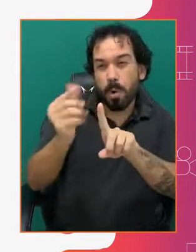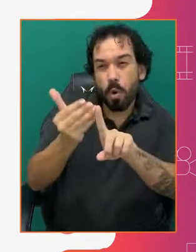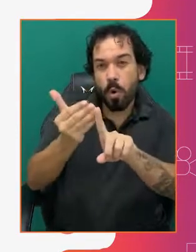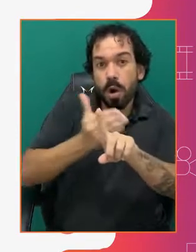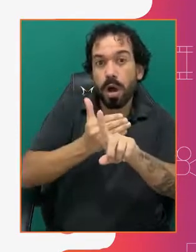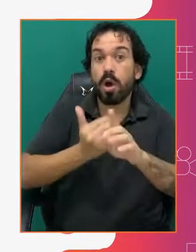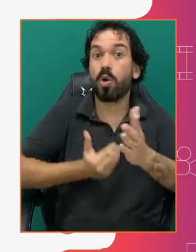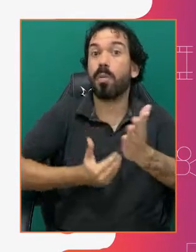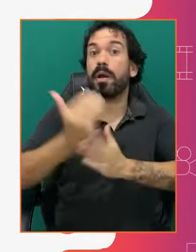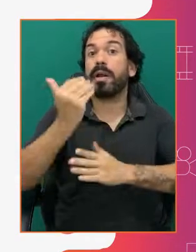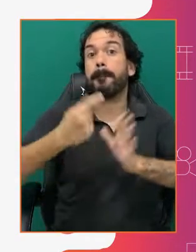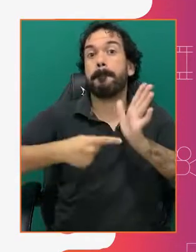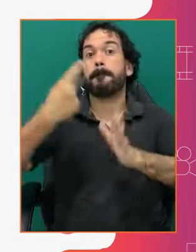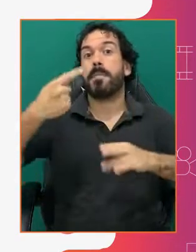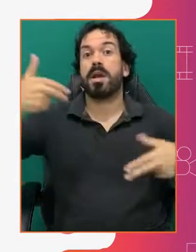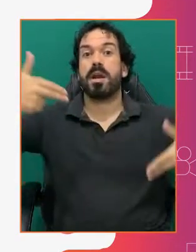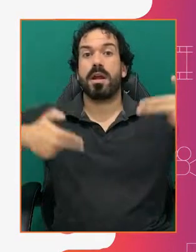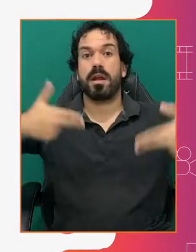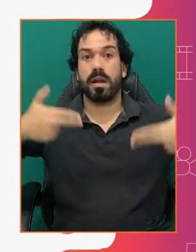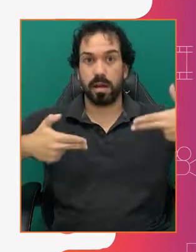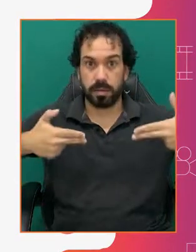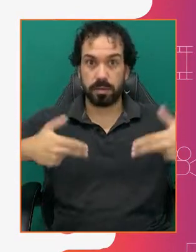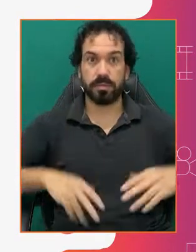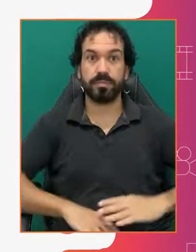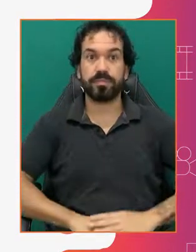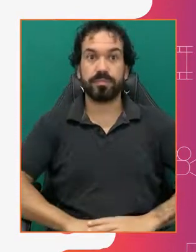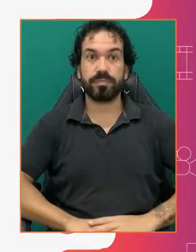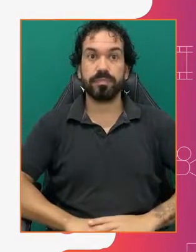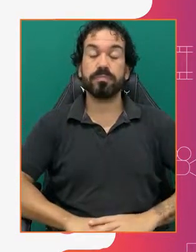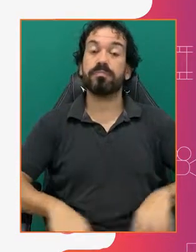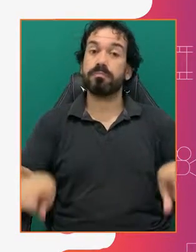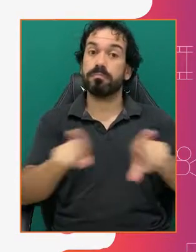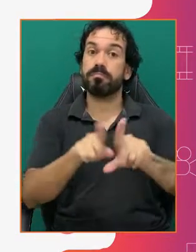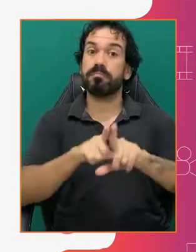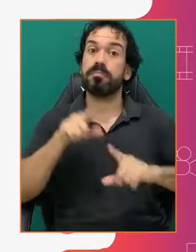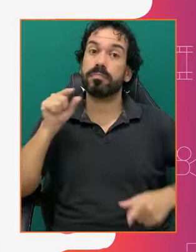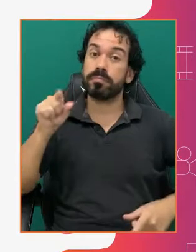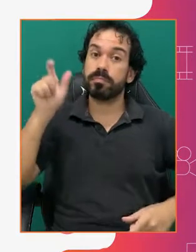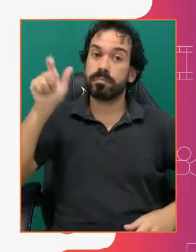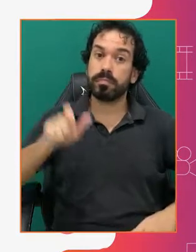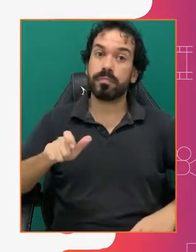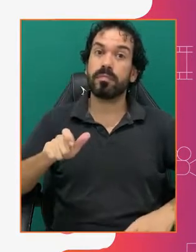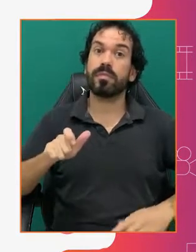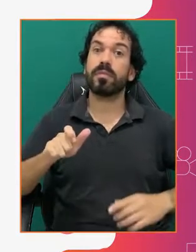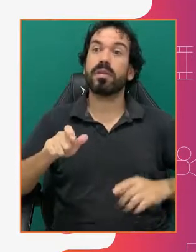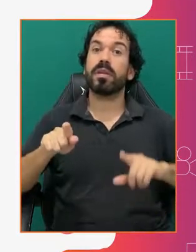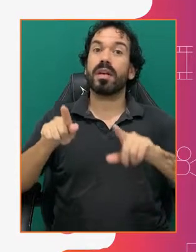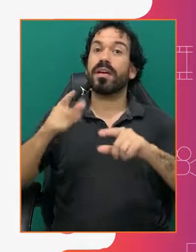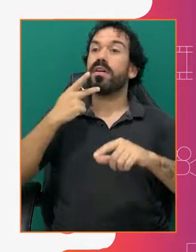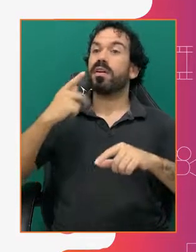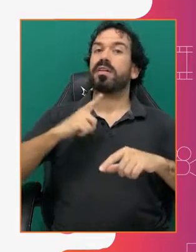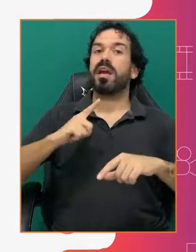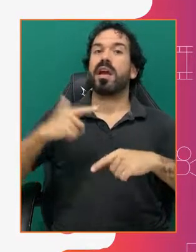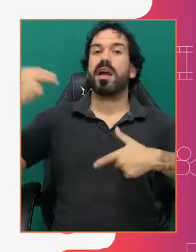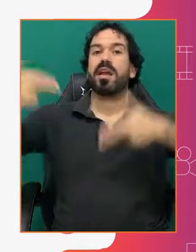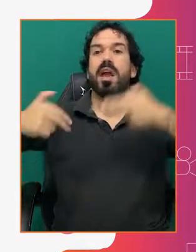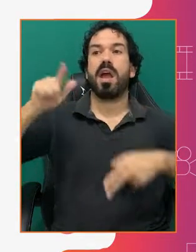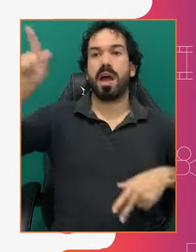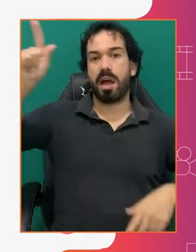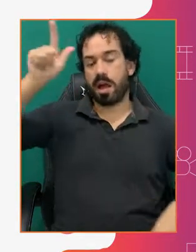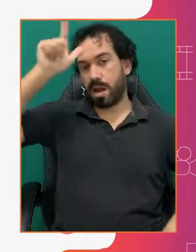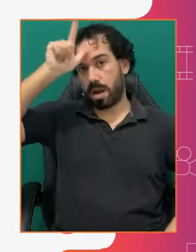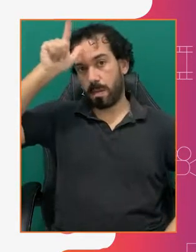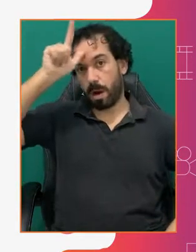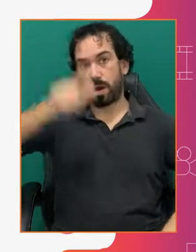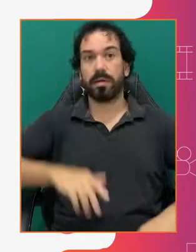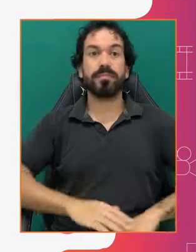entrar na Primeira Guerra Mundial, e foi quando ele também declarou então guerra à Alemanha. E